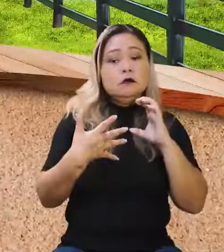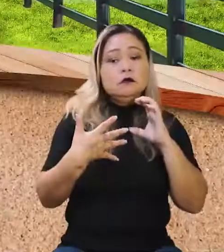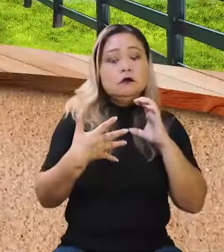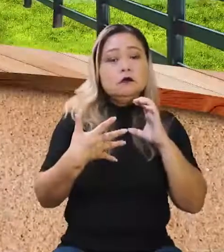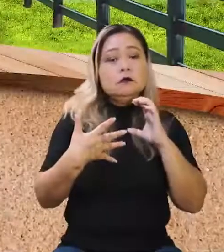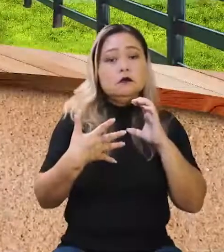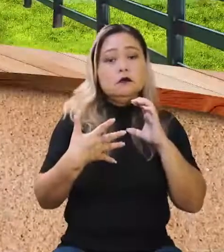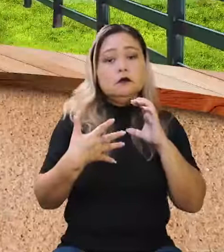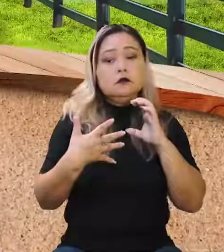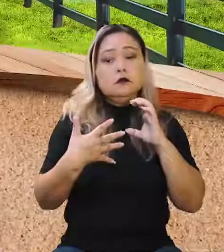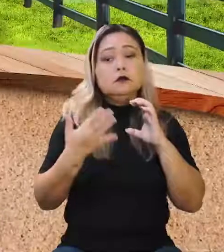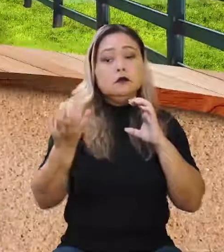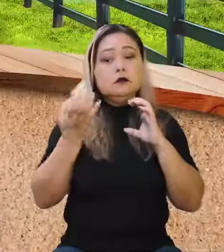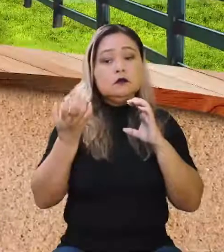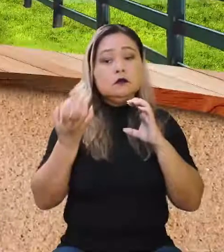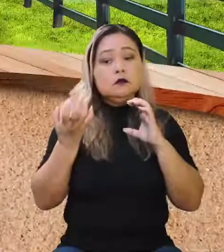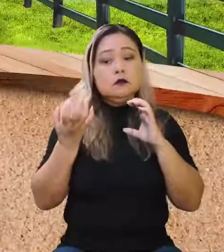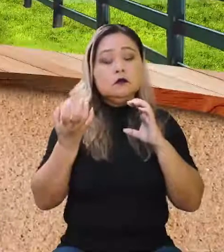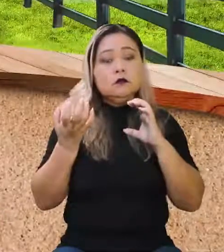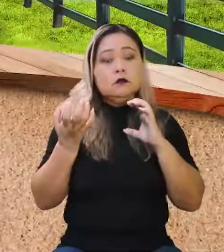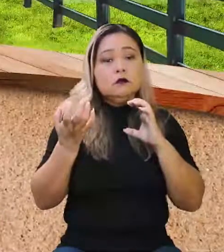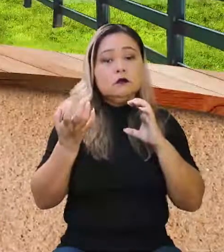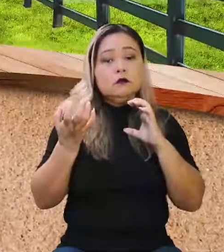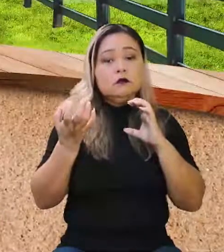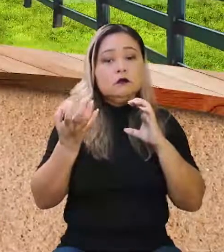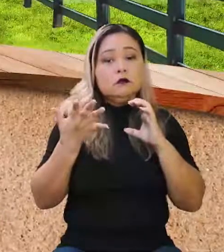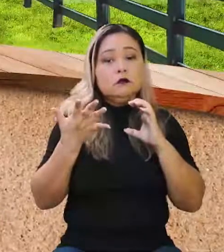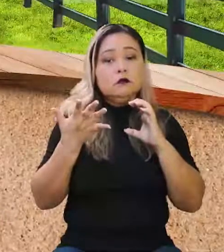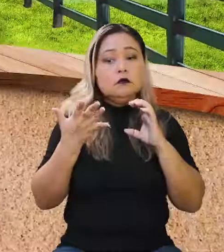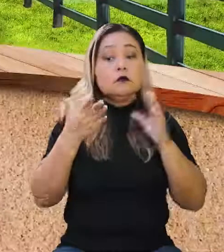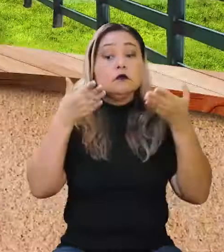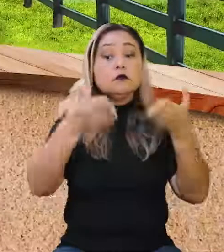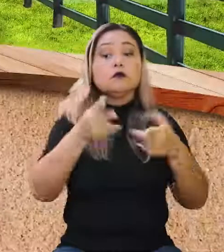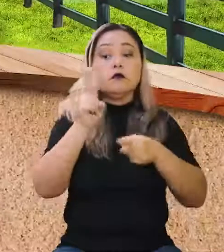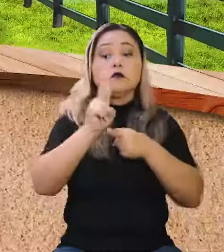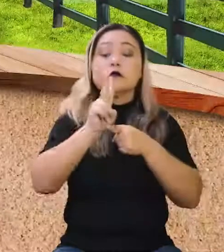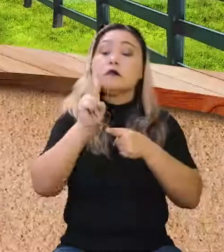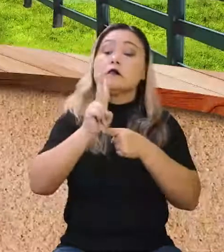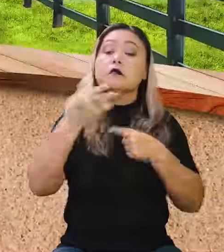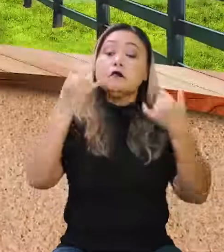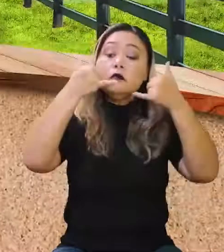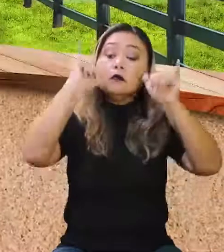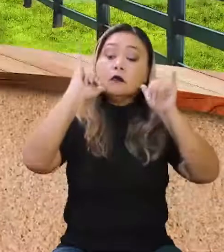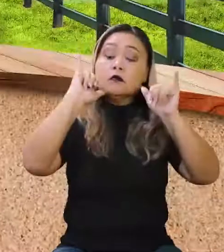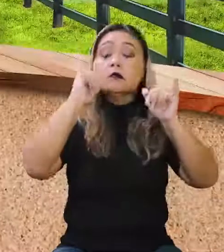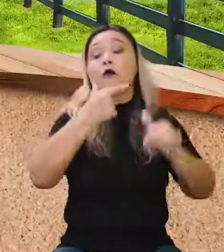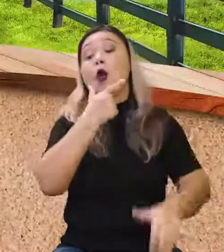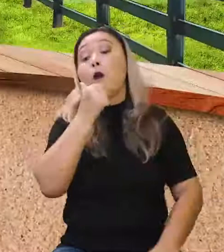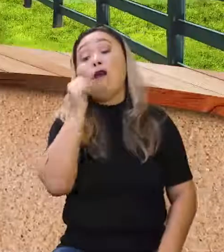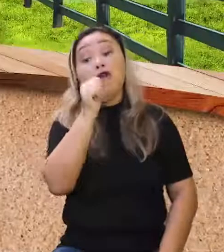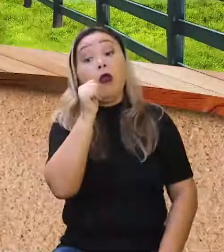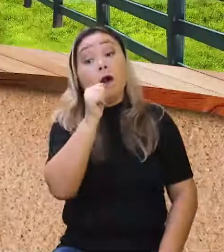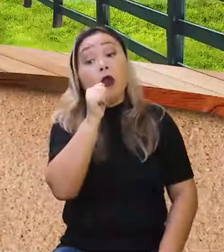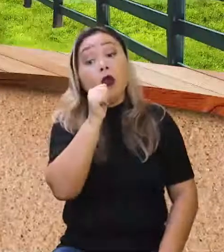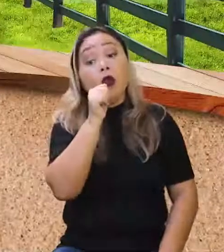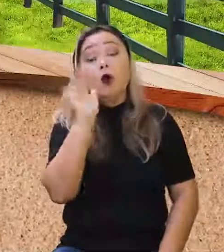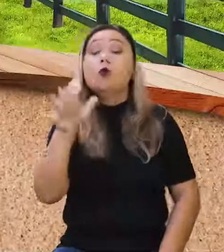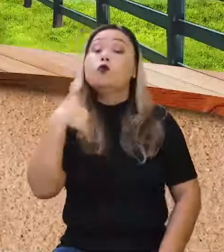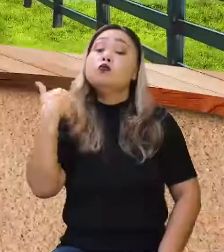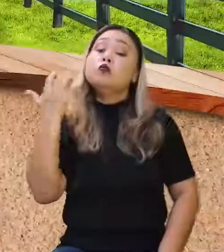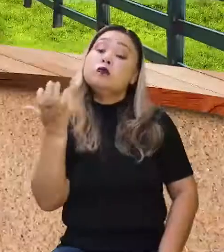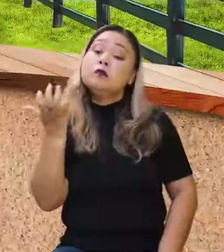características desejadas na criação de bovino, de uma fêmea? Quais